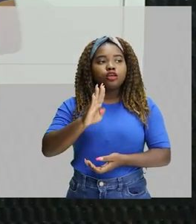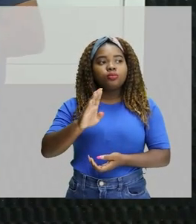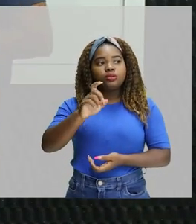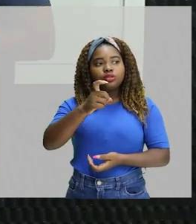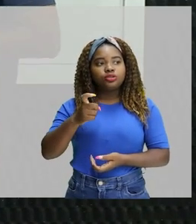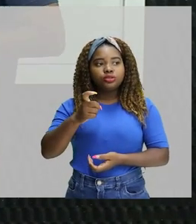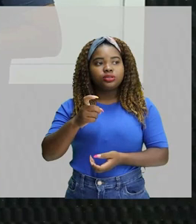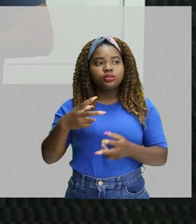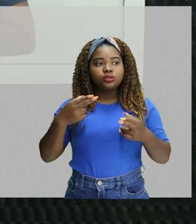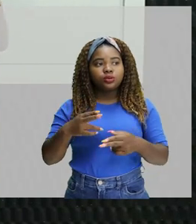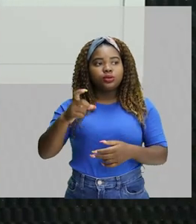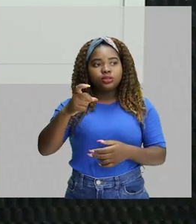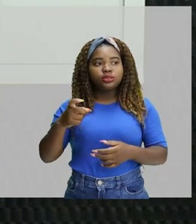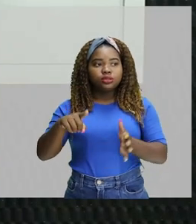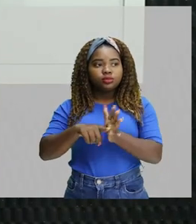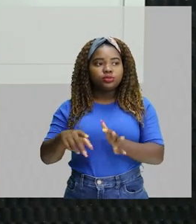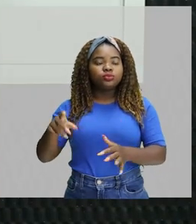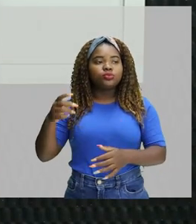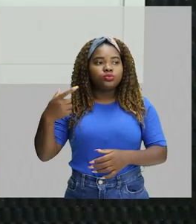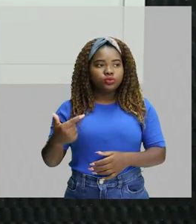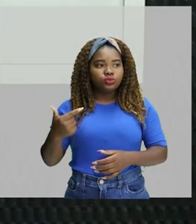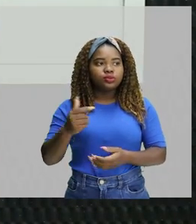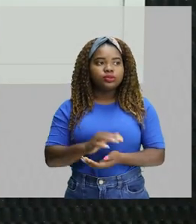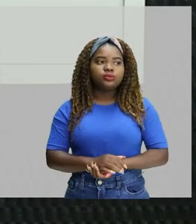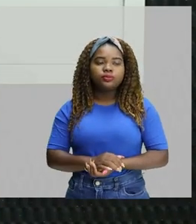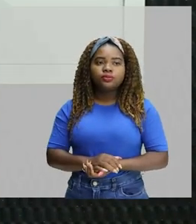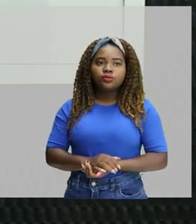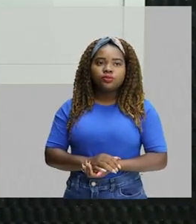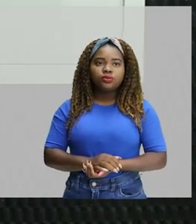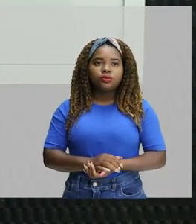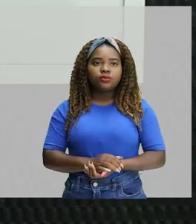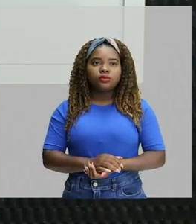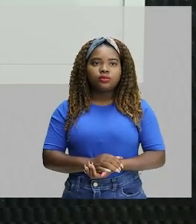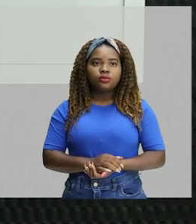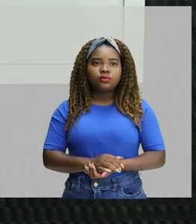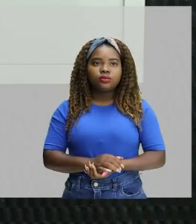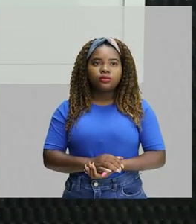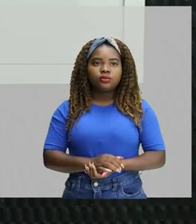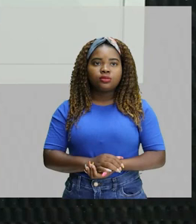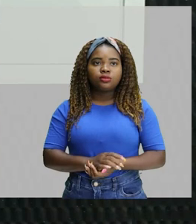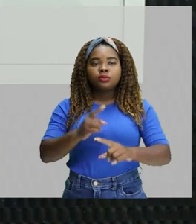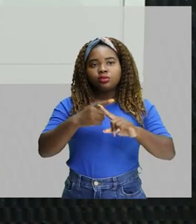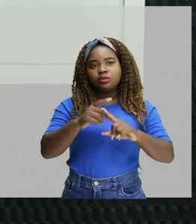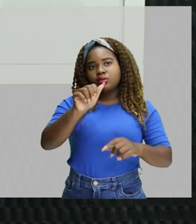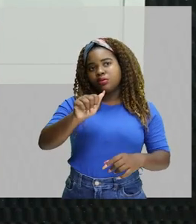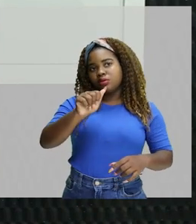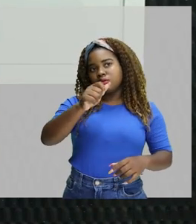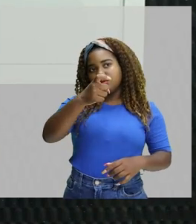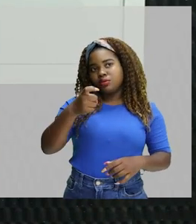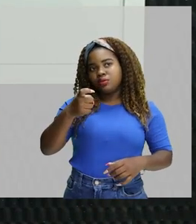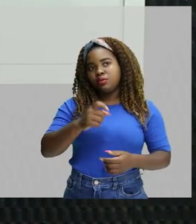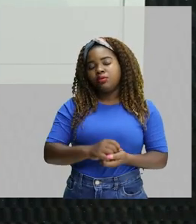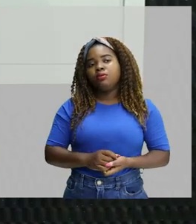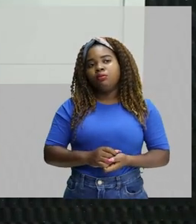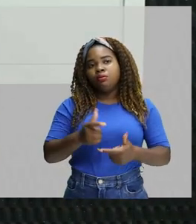resto x + 1 olha o que ele me disse é o seguinte que quando ele multiplicou o polinômio AX quando